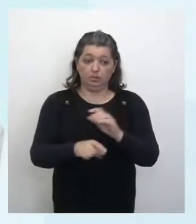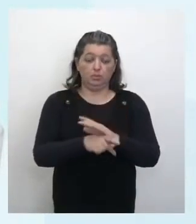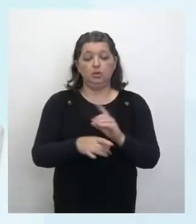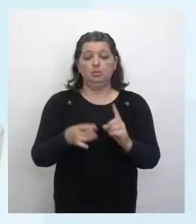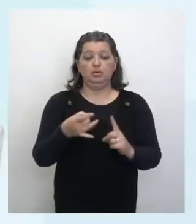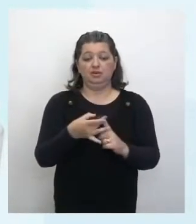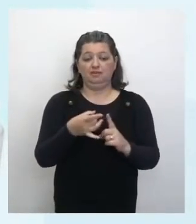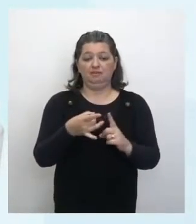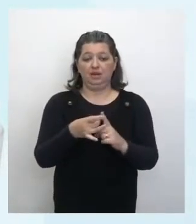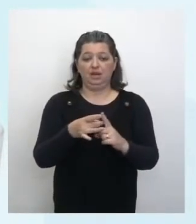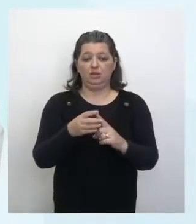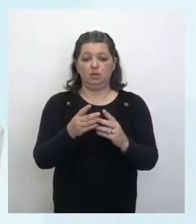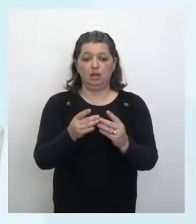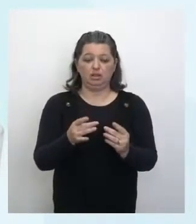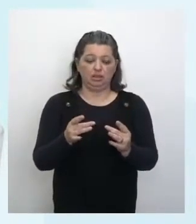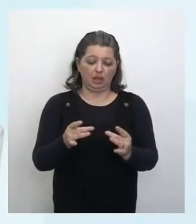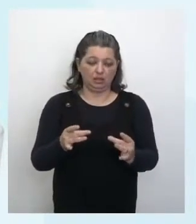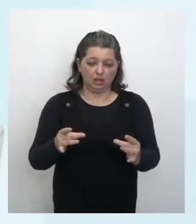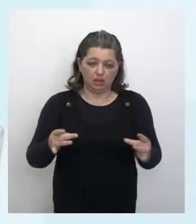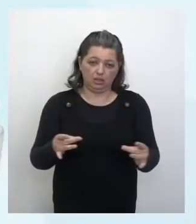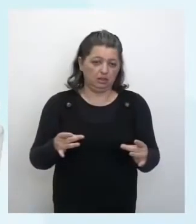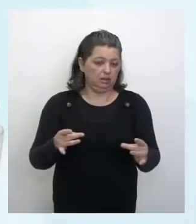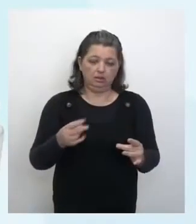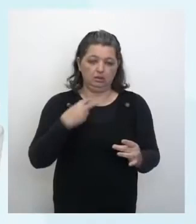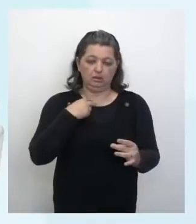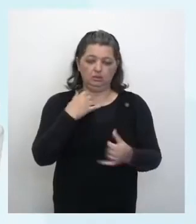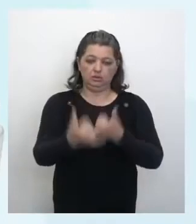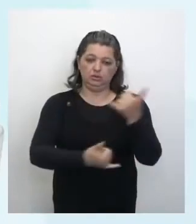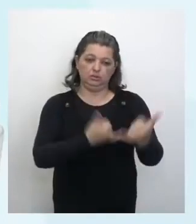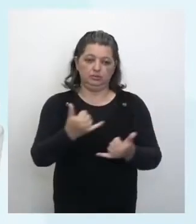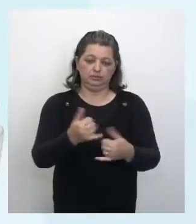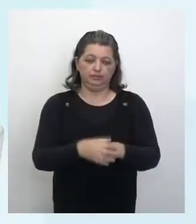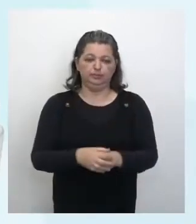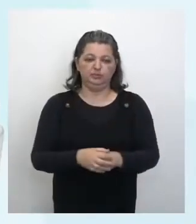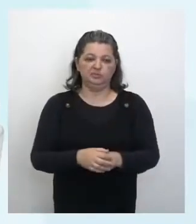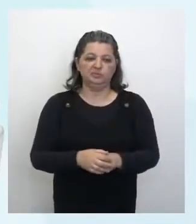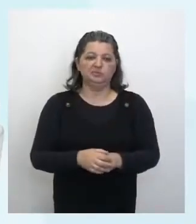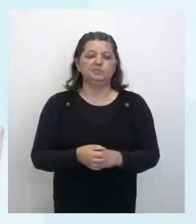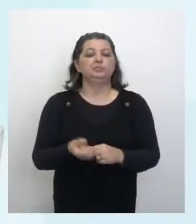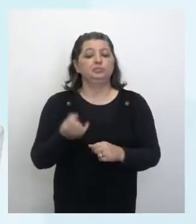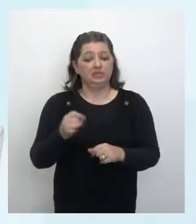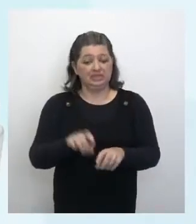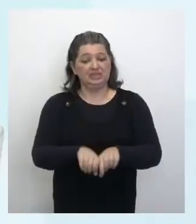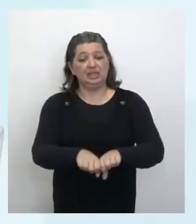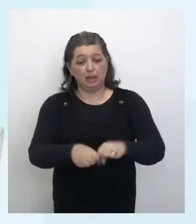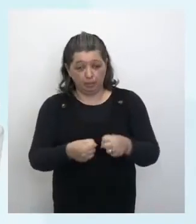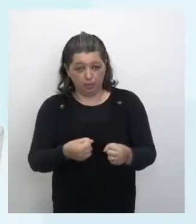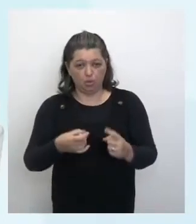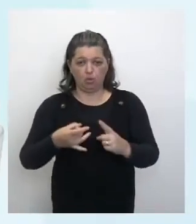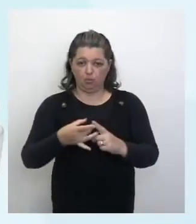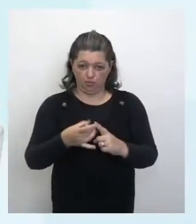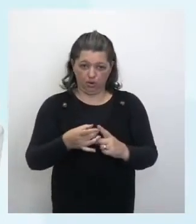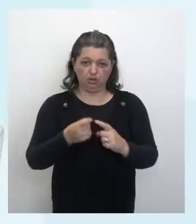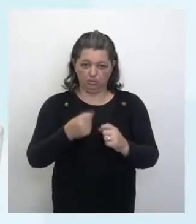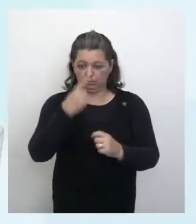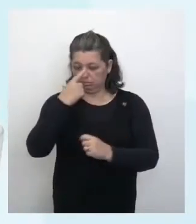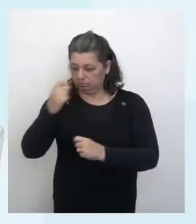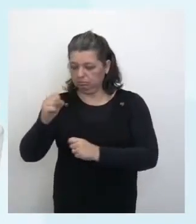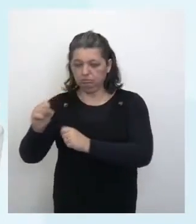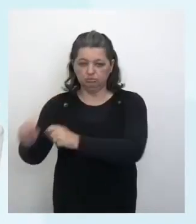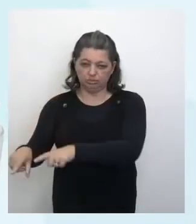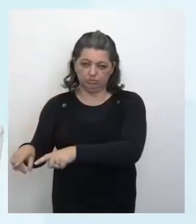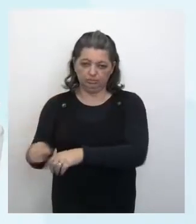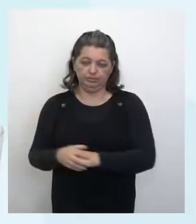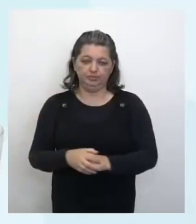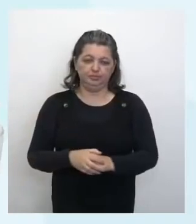posso pegar ele molhado e ficar brincando. Vidro quebrado é descartado, eu não posso reaproveitar vidro quebrado. Quebrou lá